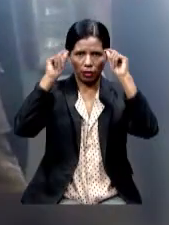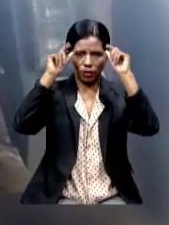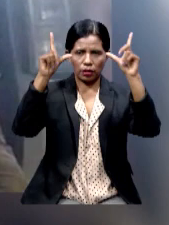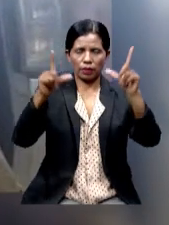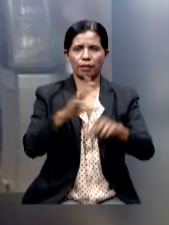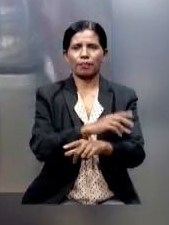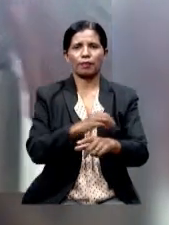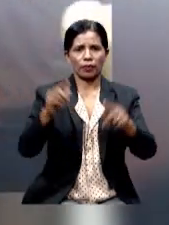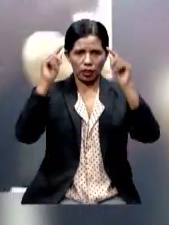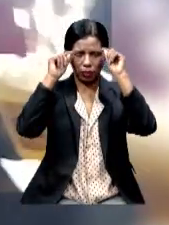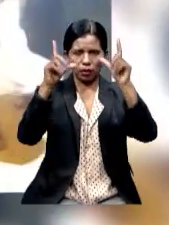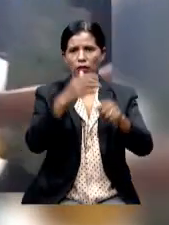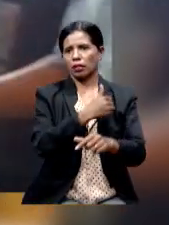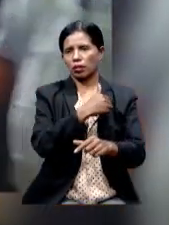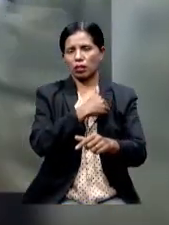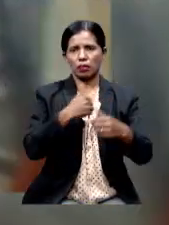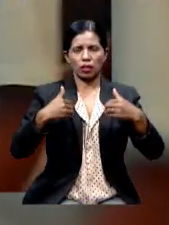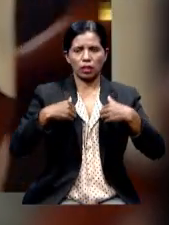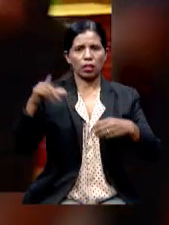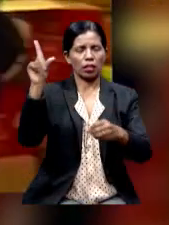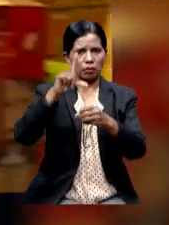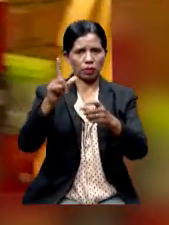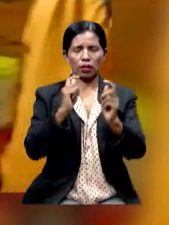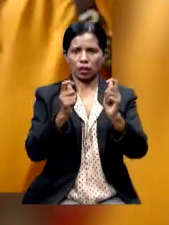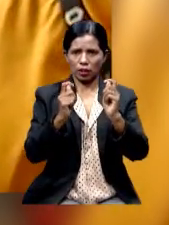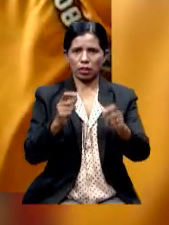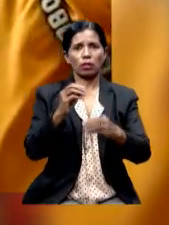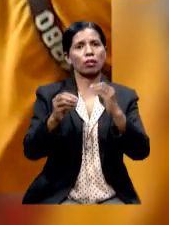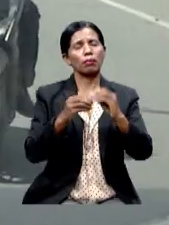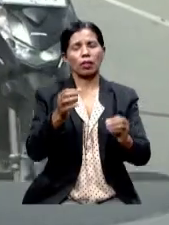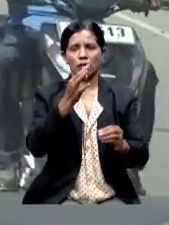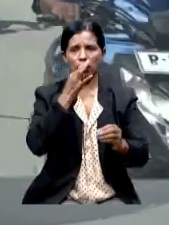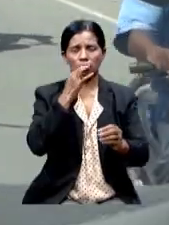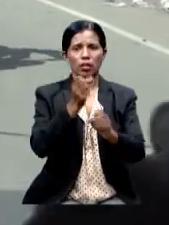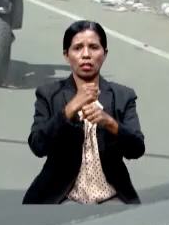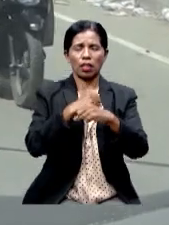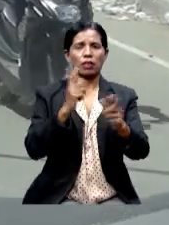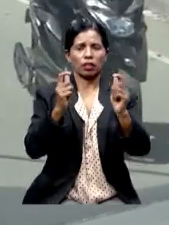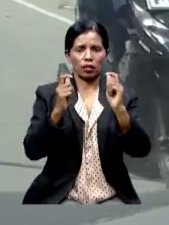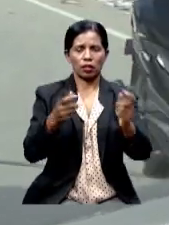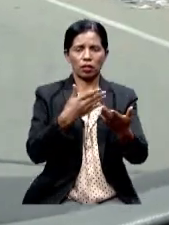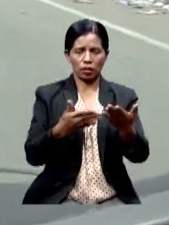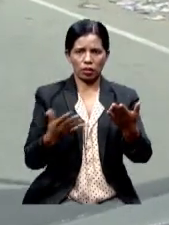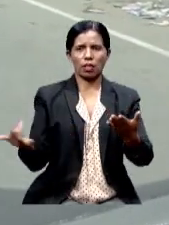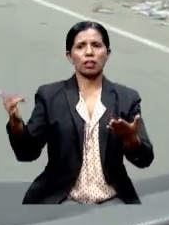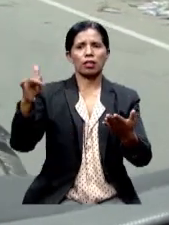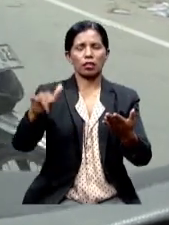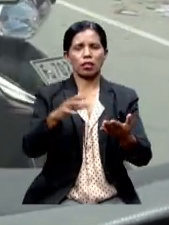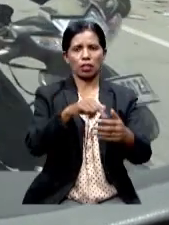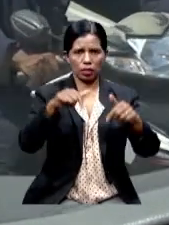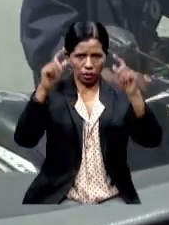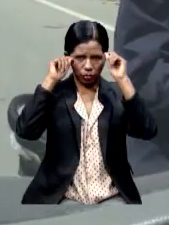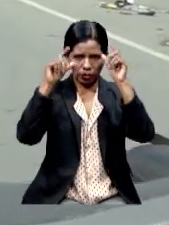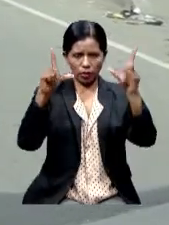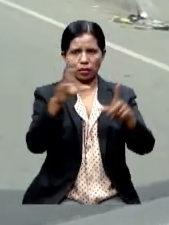Além de ne Timor-Leste se dá o que laboratório ba teste alimentar nian o de halo teste ba produto importação sira nebe circula e rai